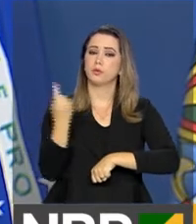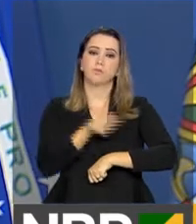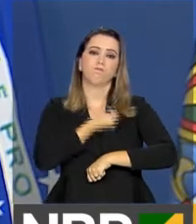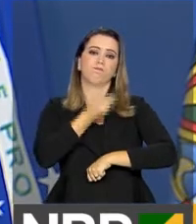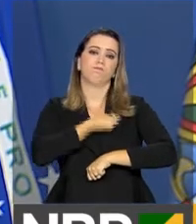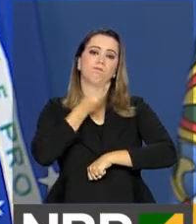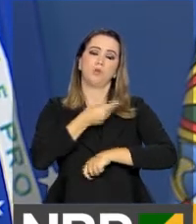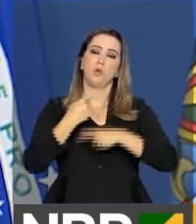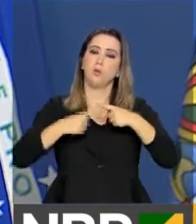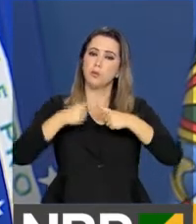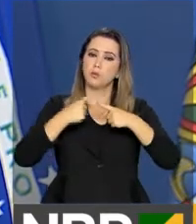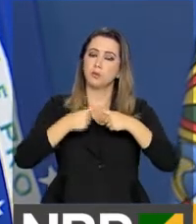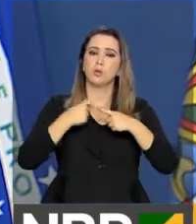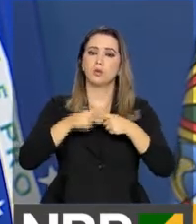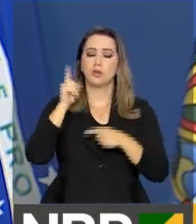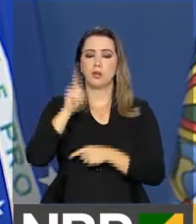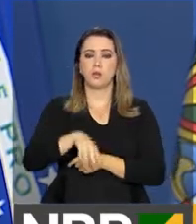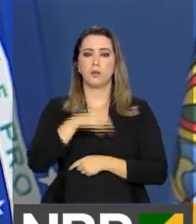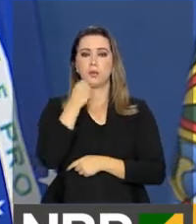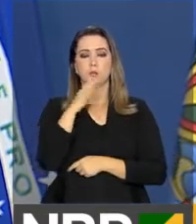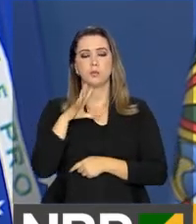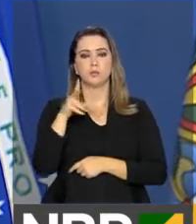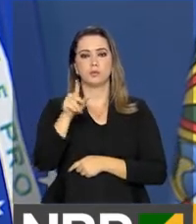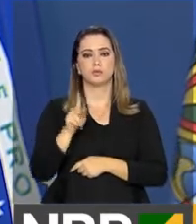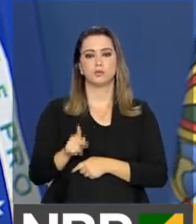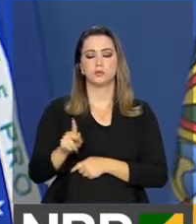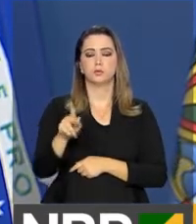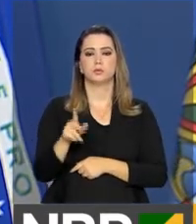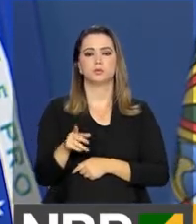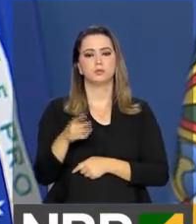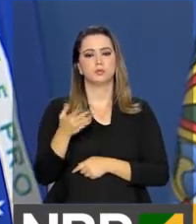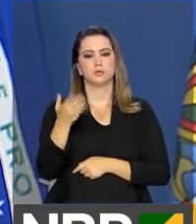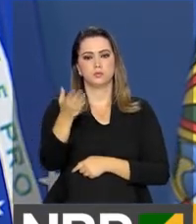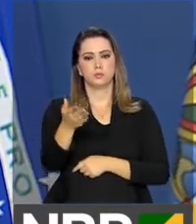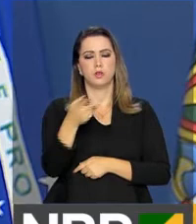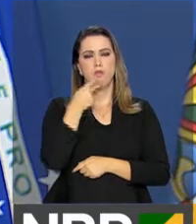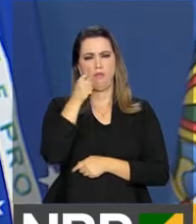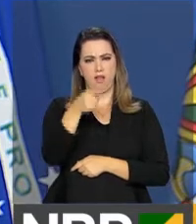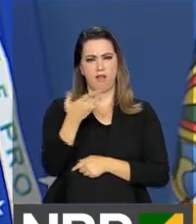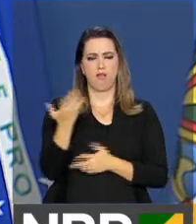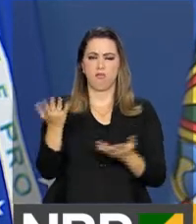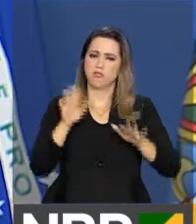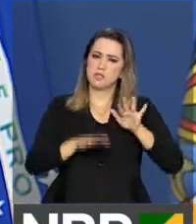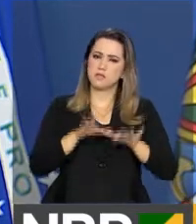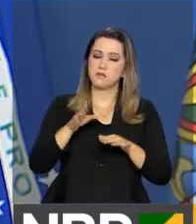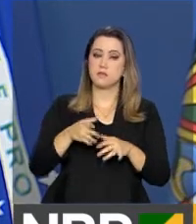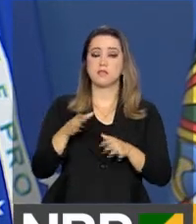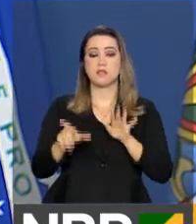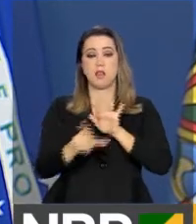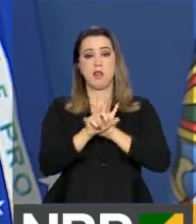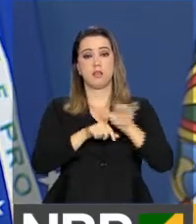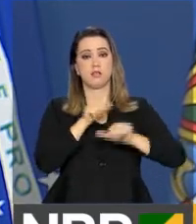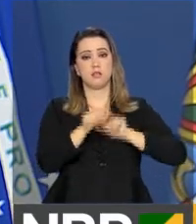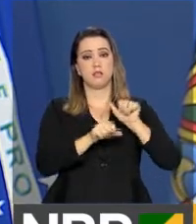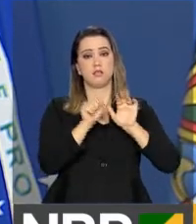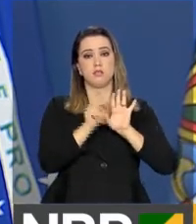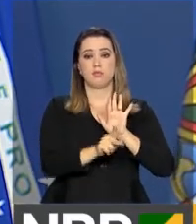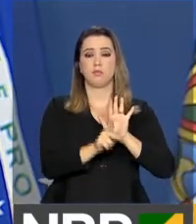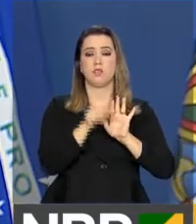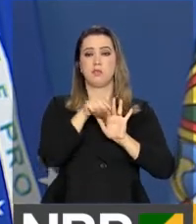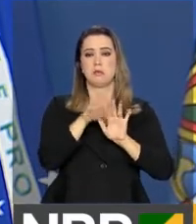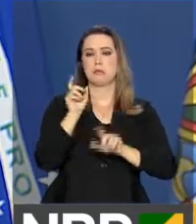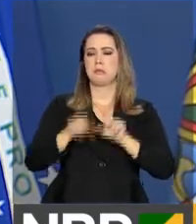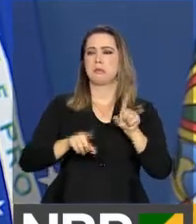porque é interessante toda vez que você fala em reforma da previdência inaugural mente inicialmente